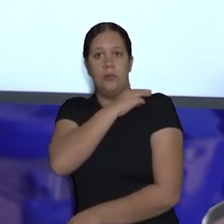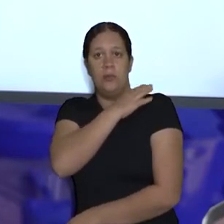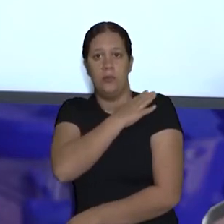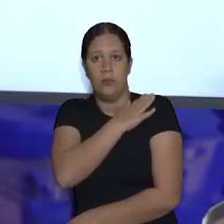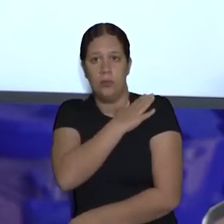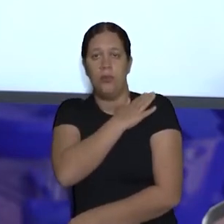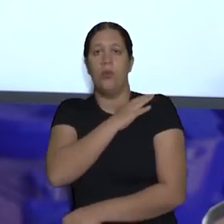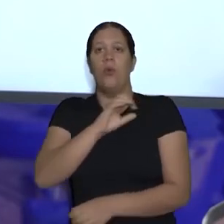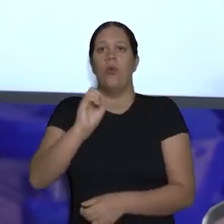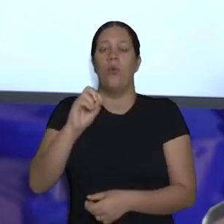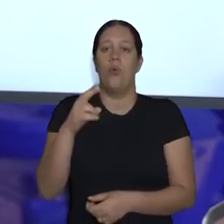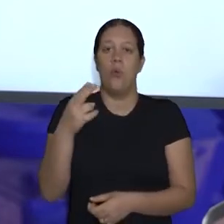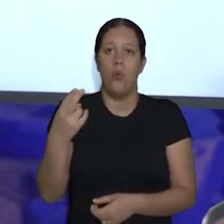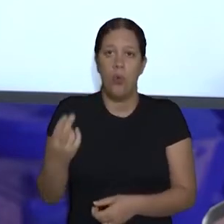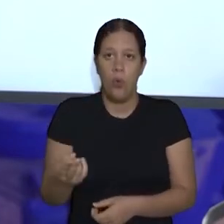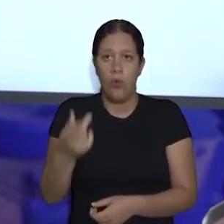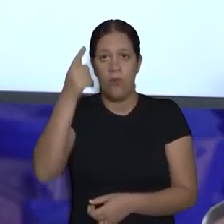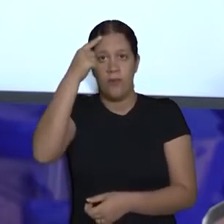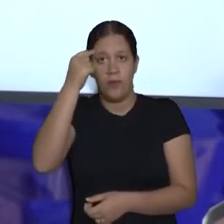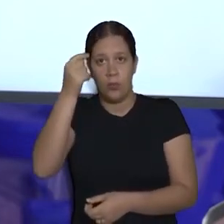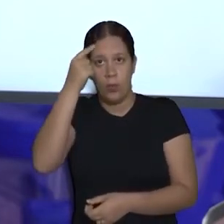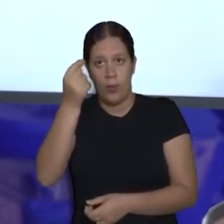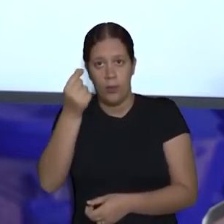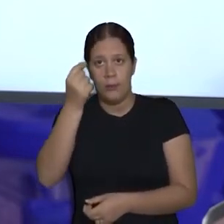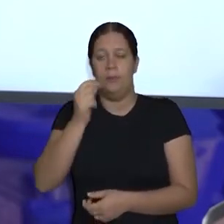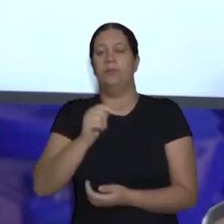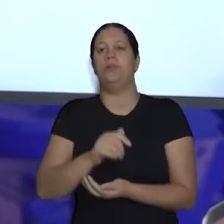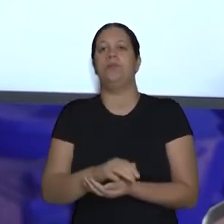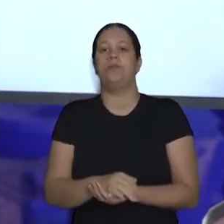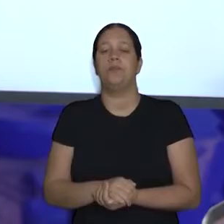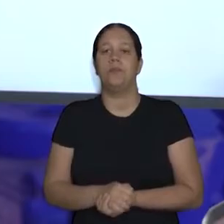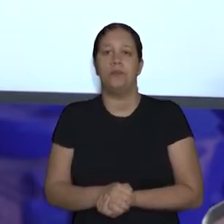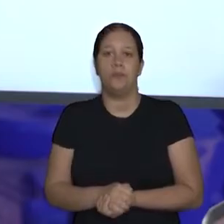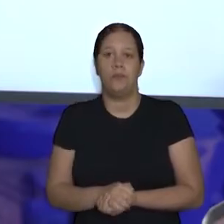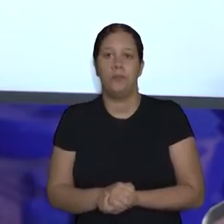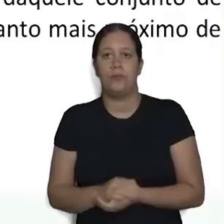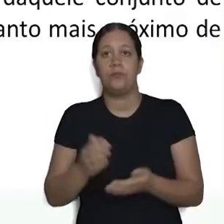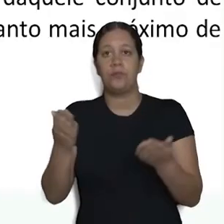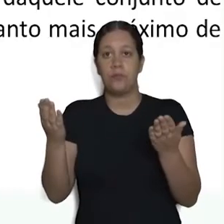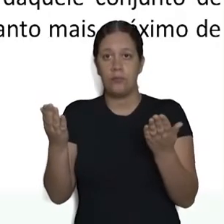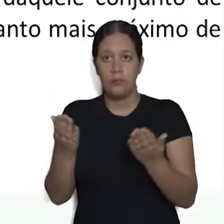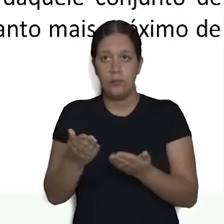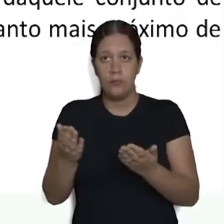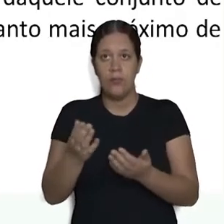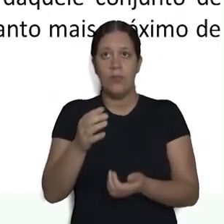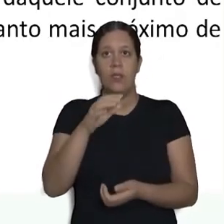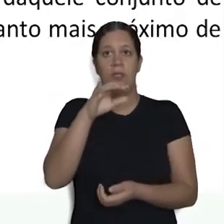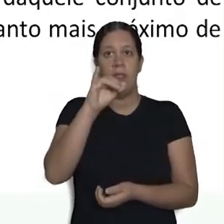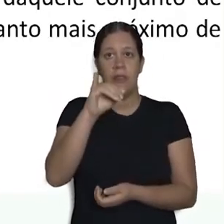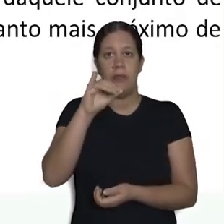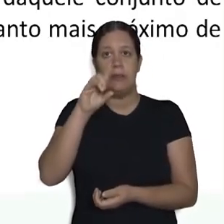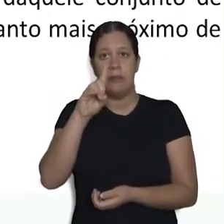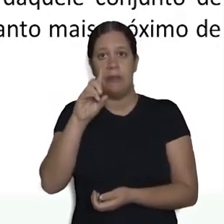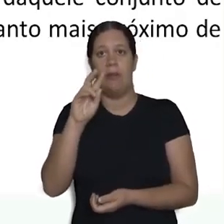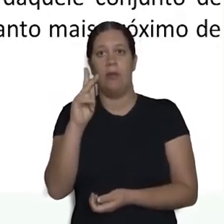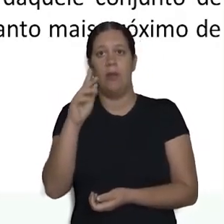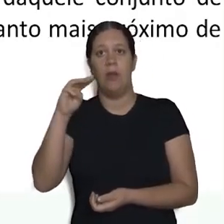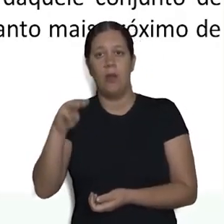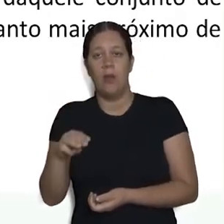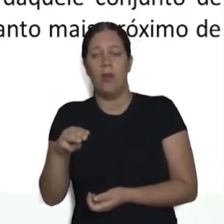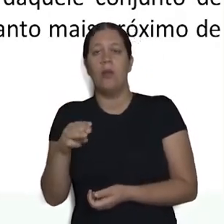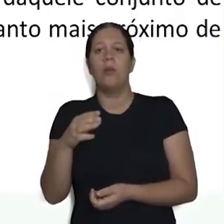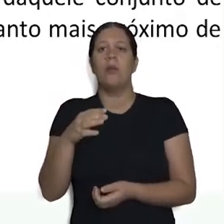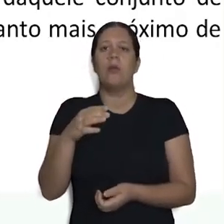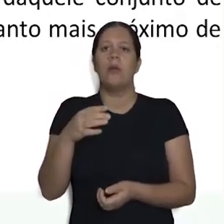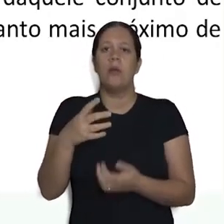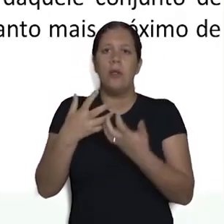está no nível superior, né, na graduação, na faculdade. Esse índice, ele é calculado de 0 a 1.